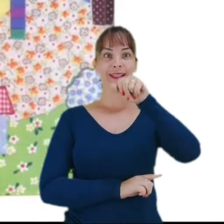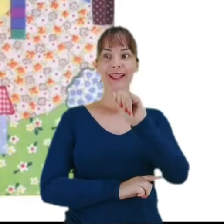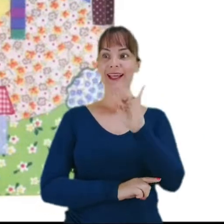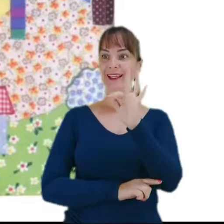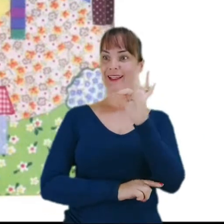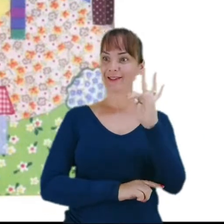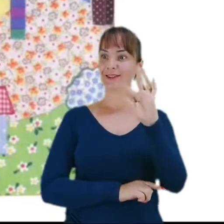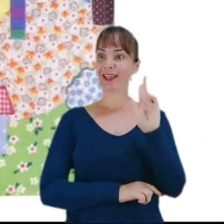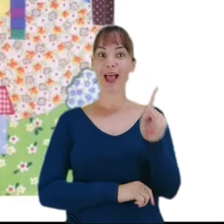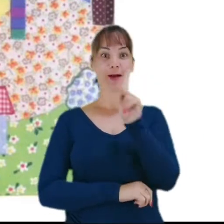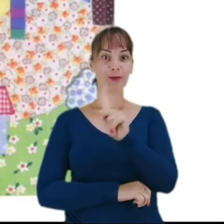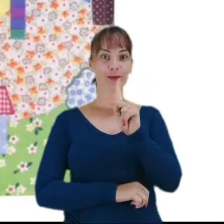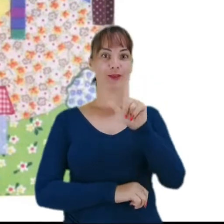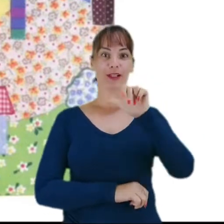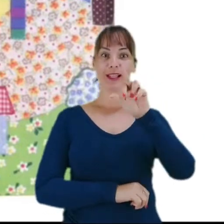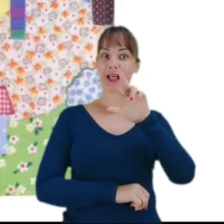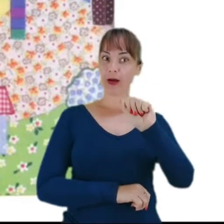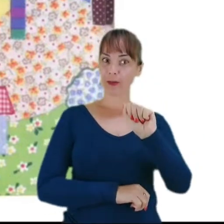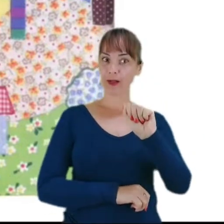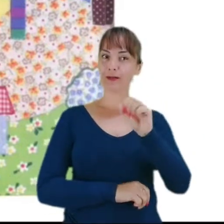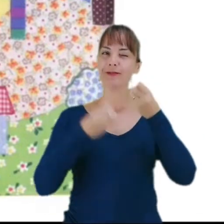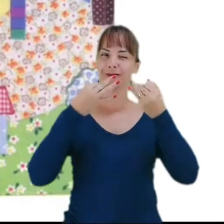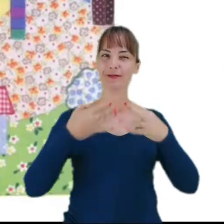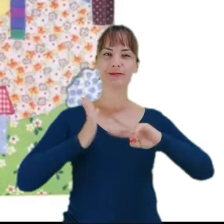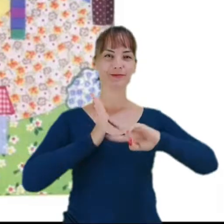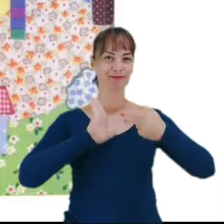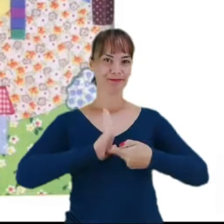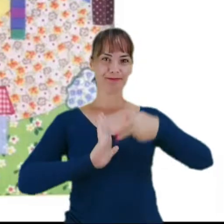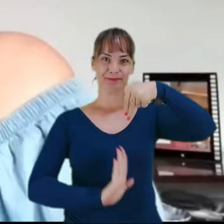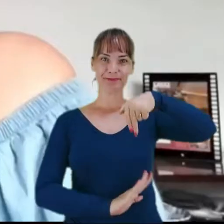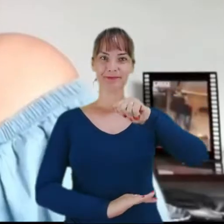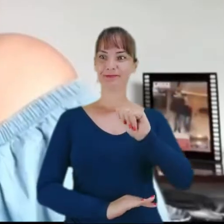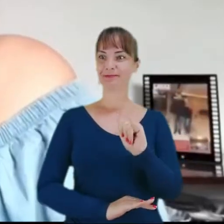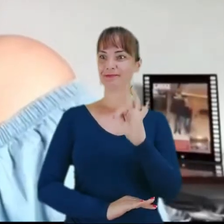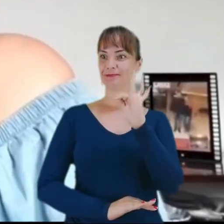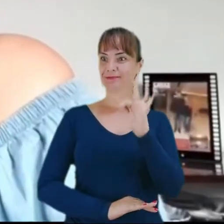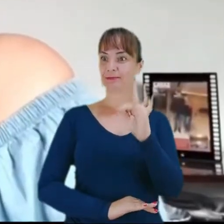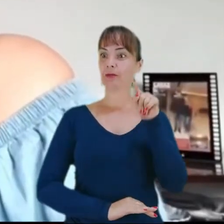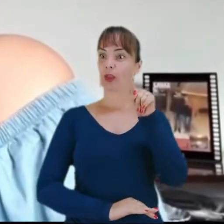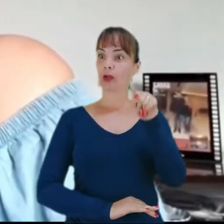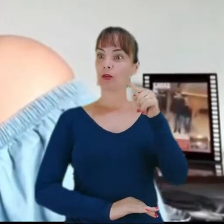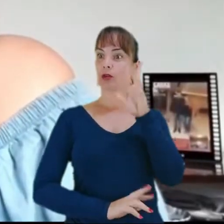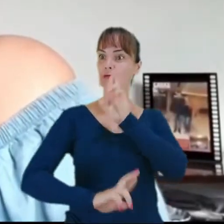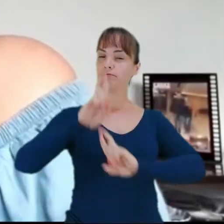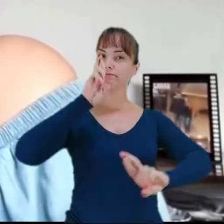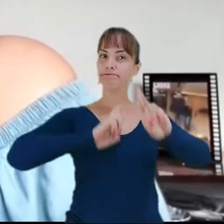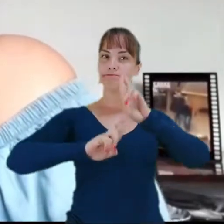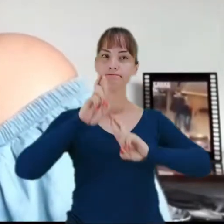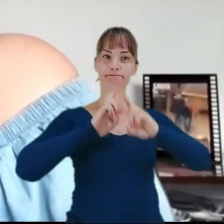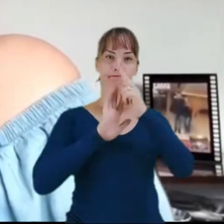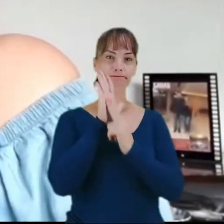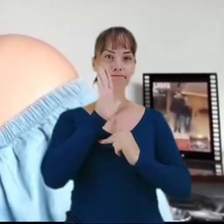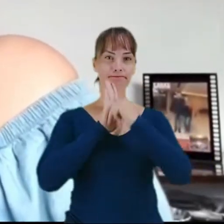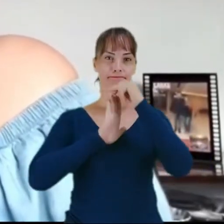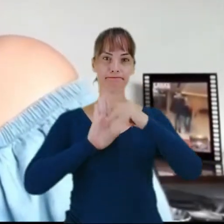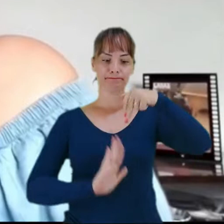Laura já irá te explicar o que significa a arte naif. Você vai observar uma pintura naif.